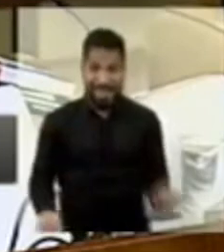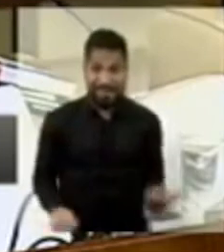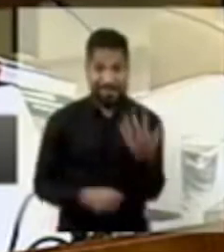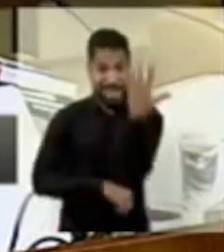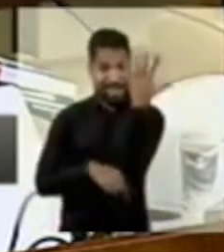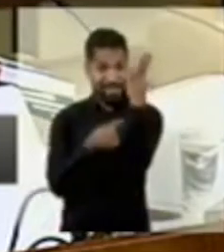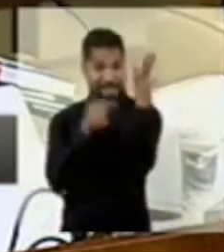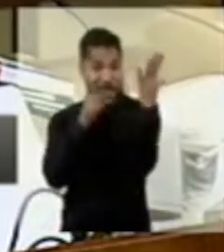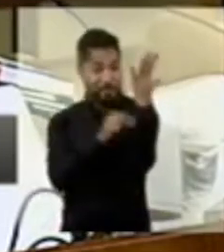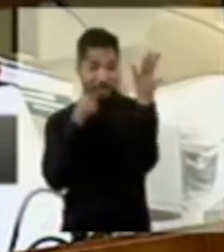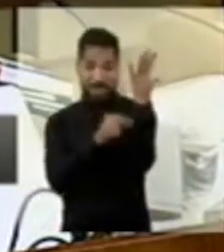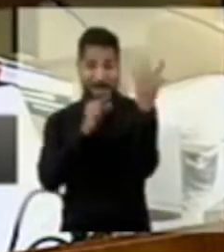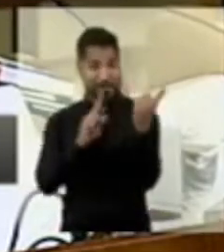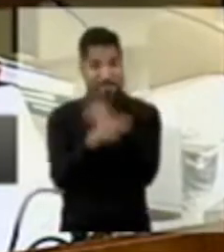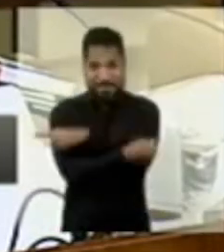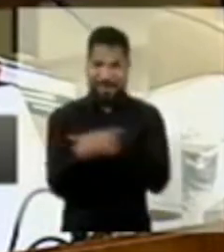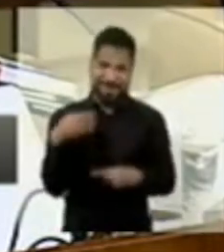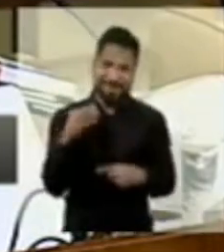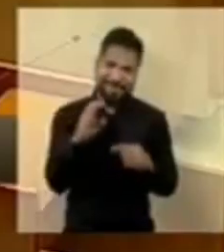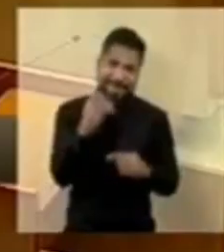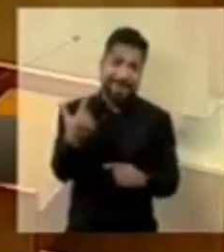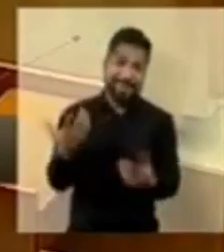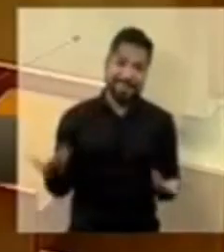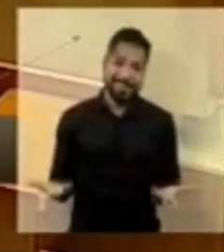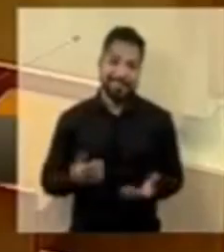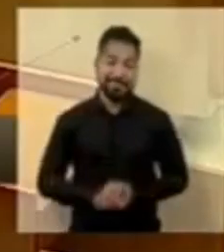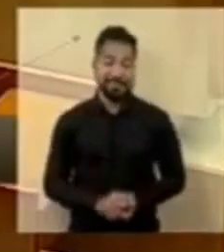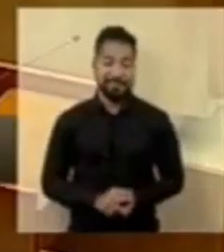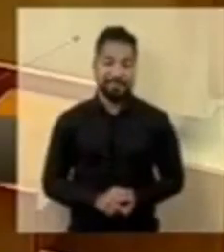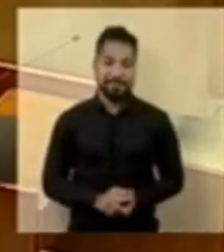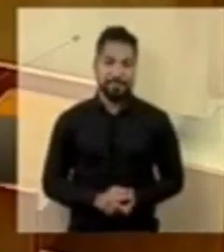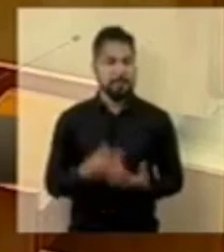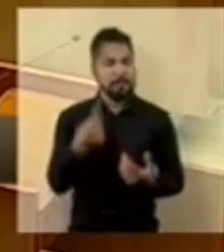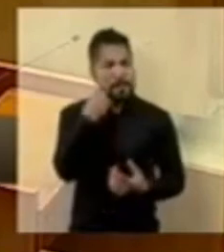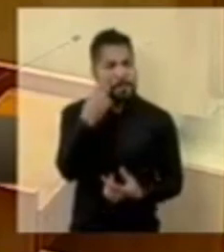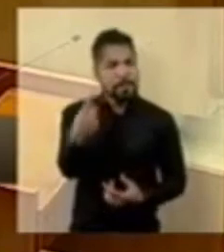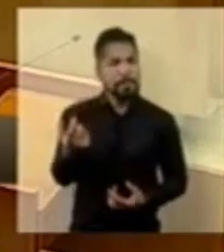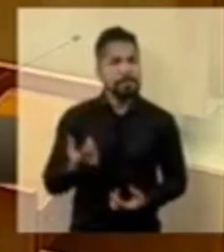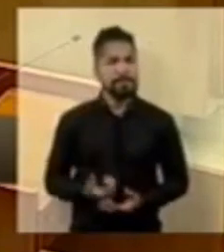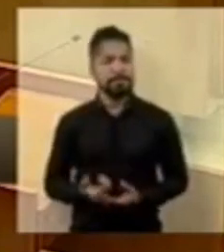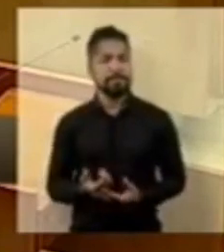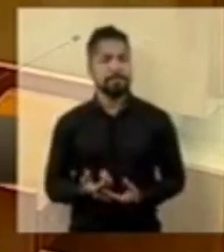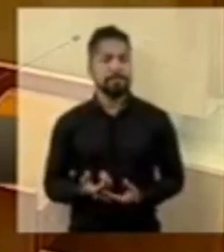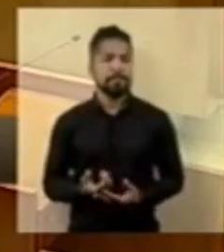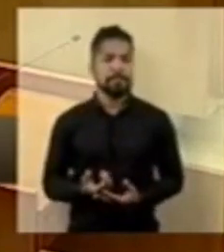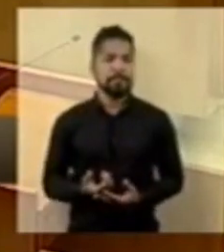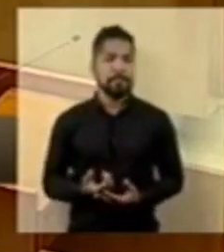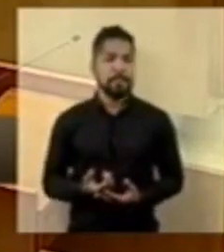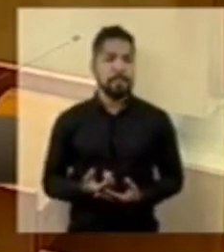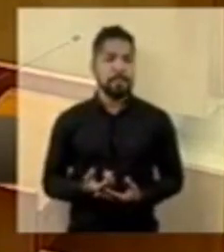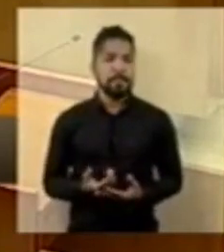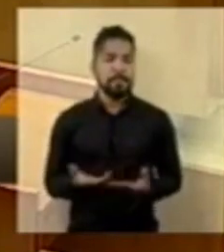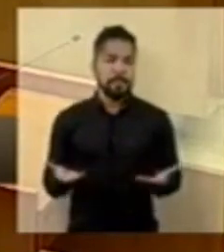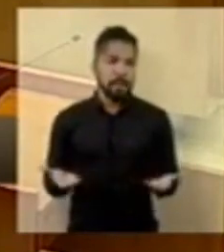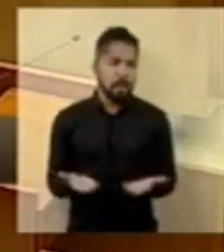contrário evidentemente a interessante é que esta